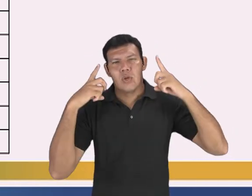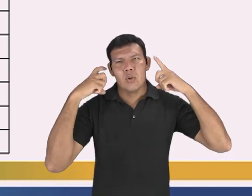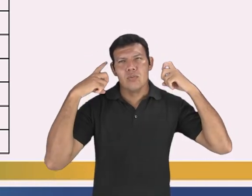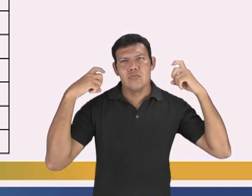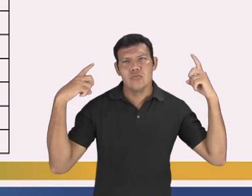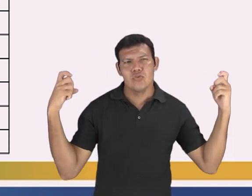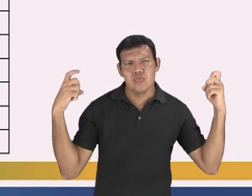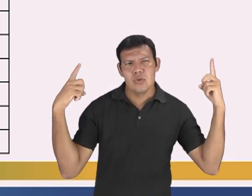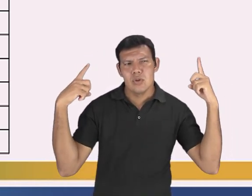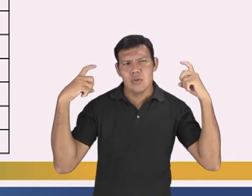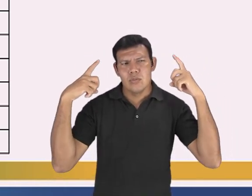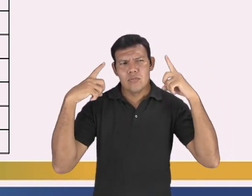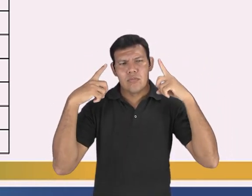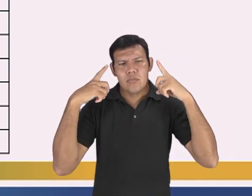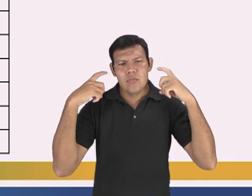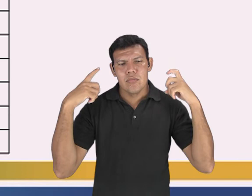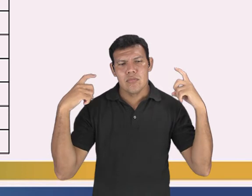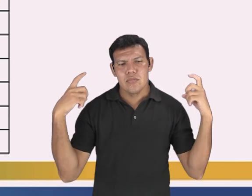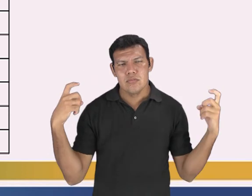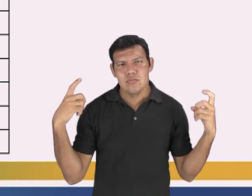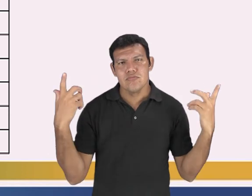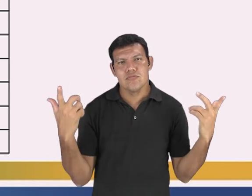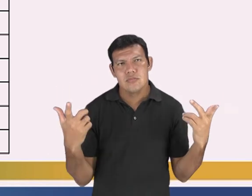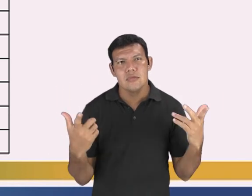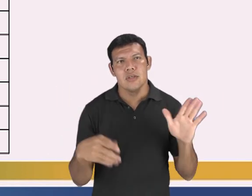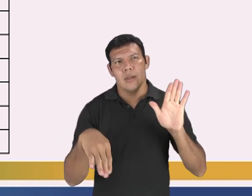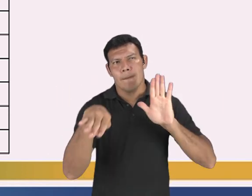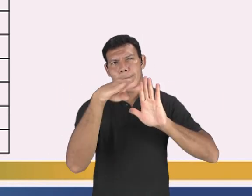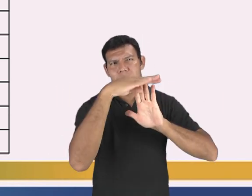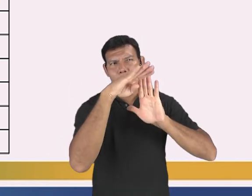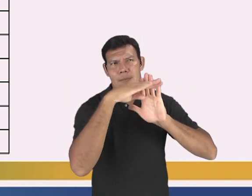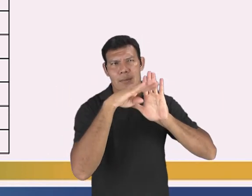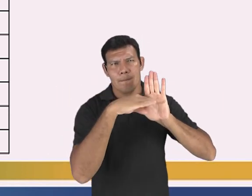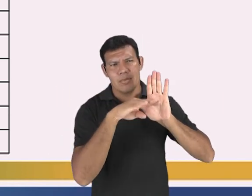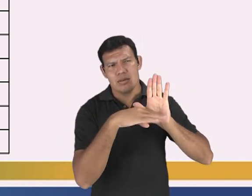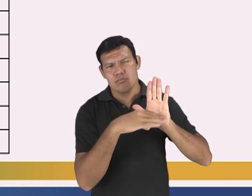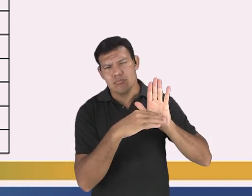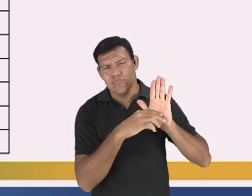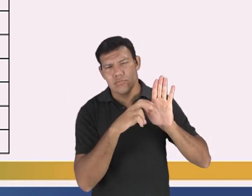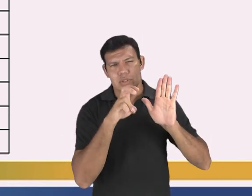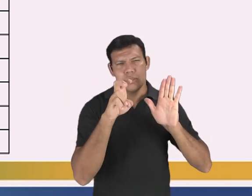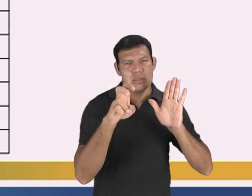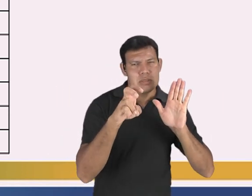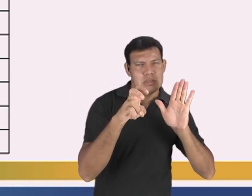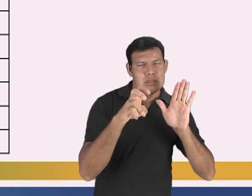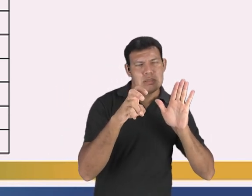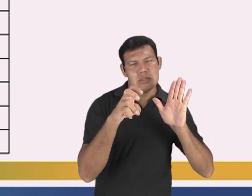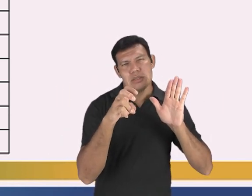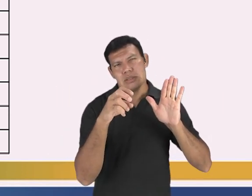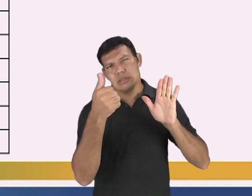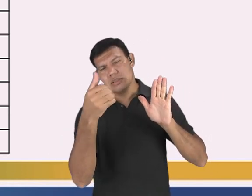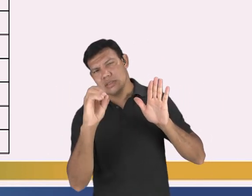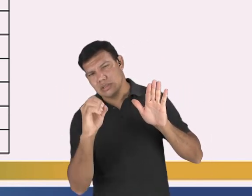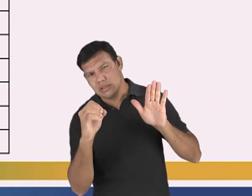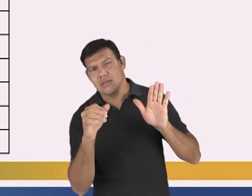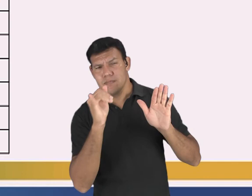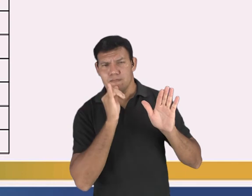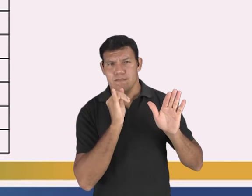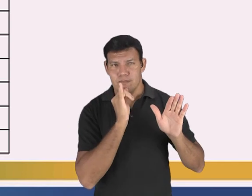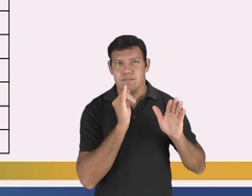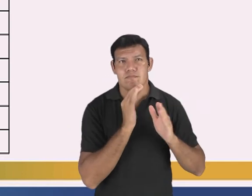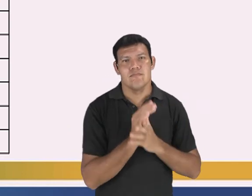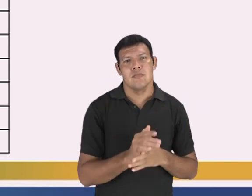agudos, sons fortes e fracos. E faça uma lista, pelo menos uns 5 a 10 exemplos de cada. Quais são os